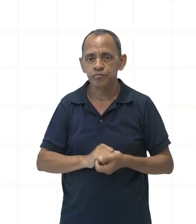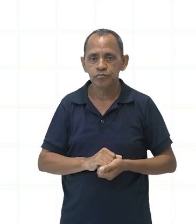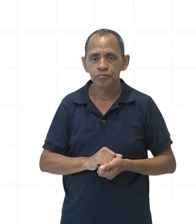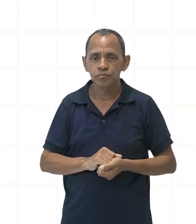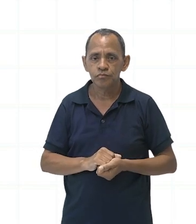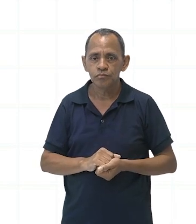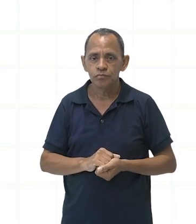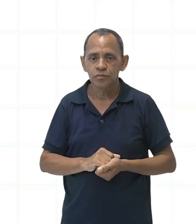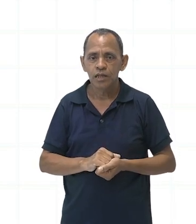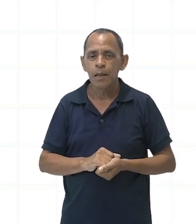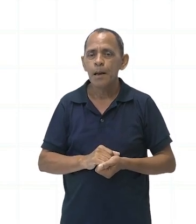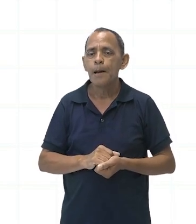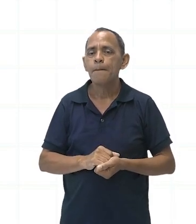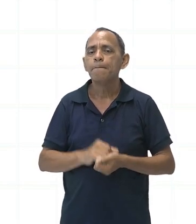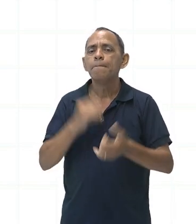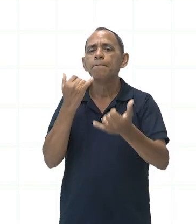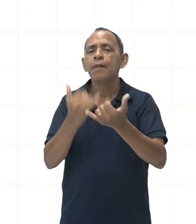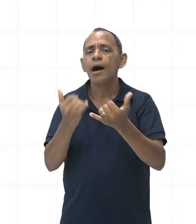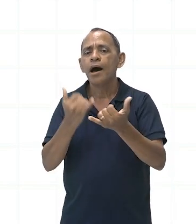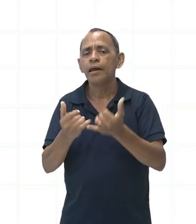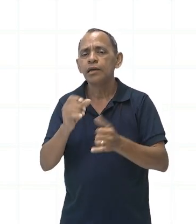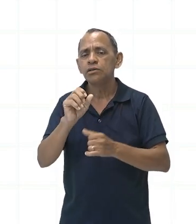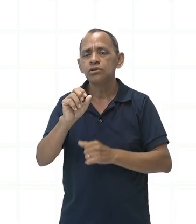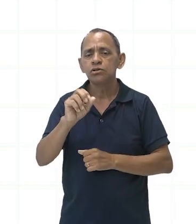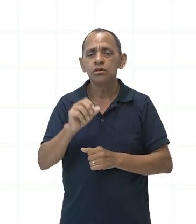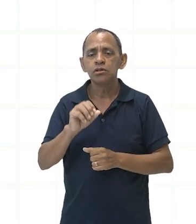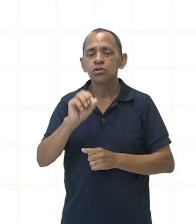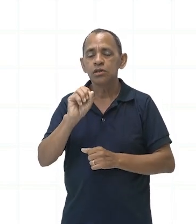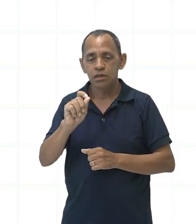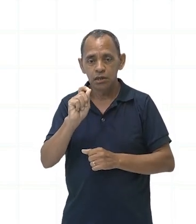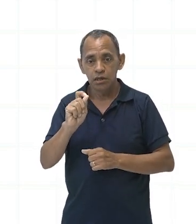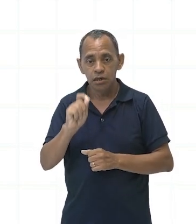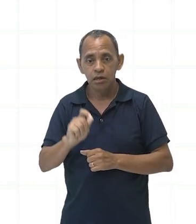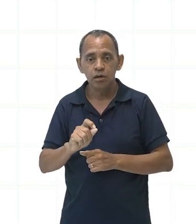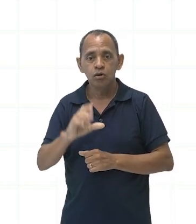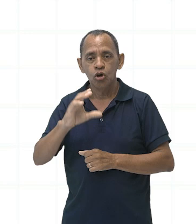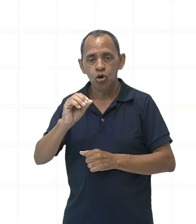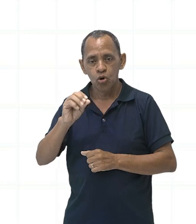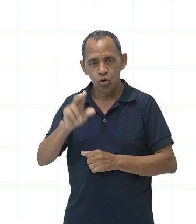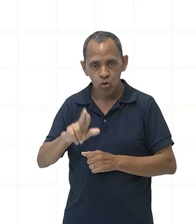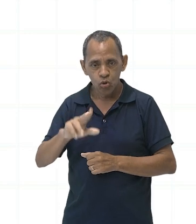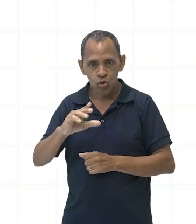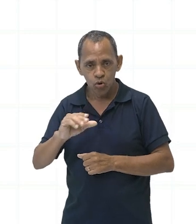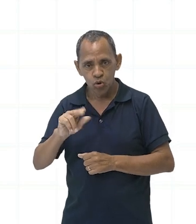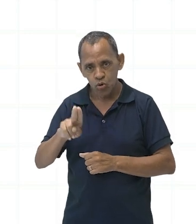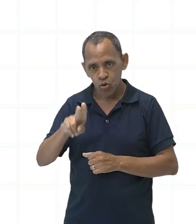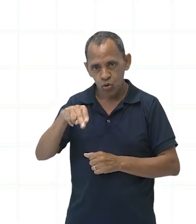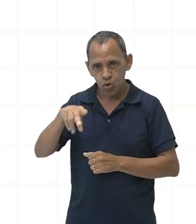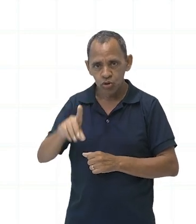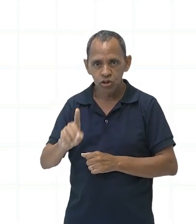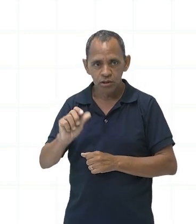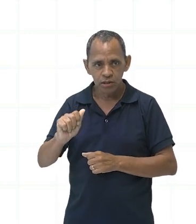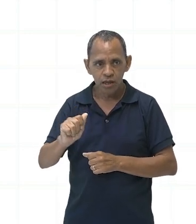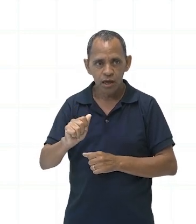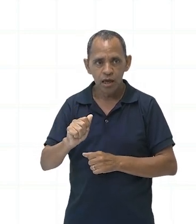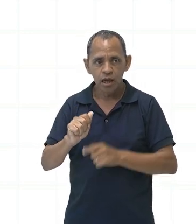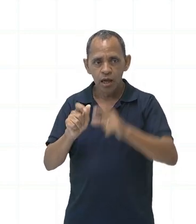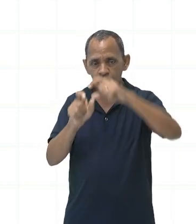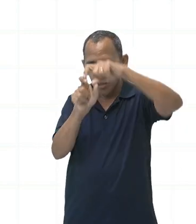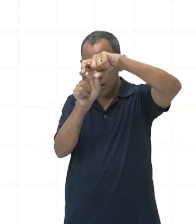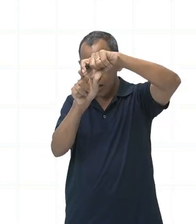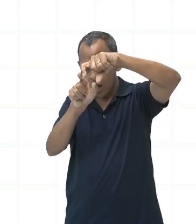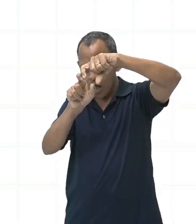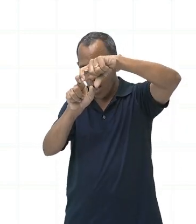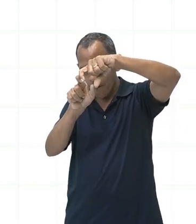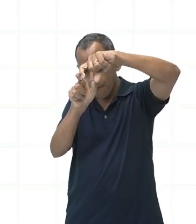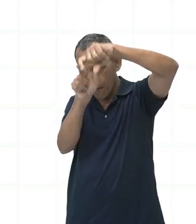quando aparece uma curvatura que não existe, eu também estou falando de desvio postural. Então, vamos